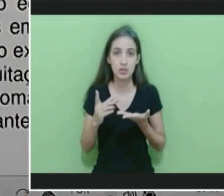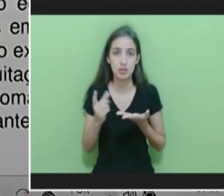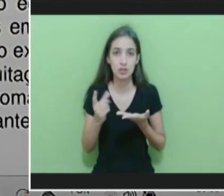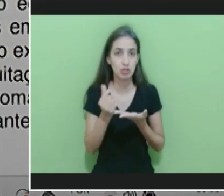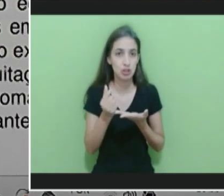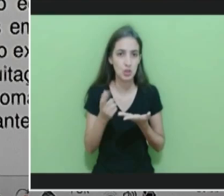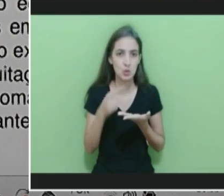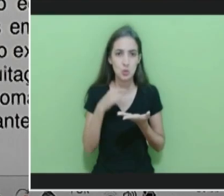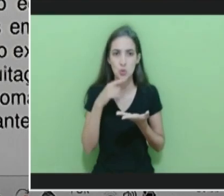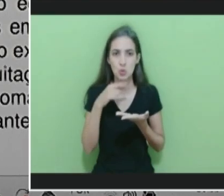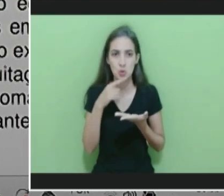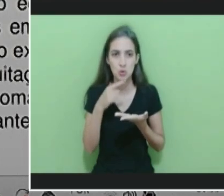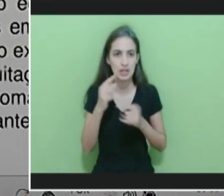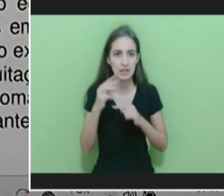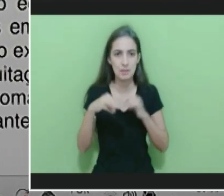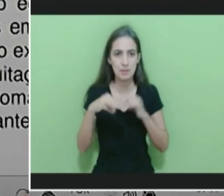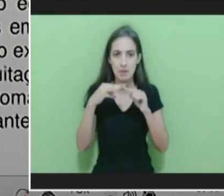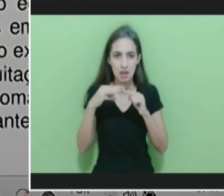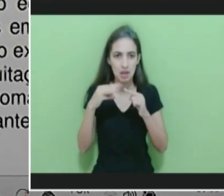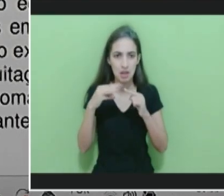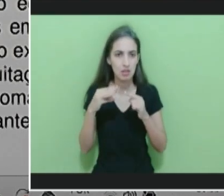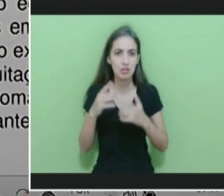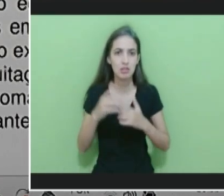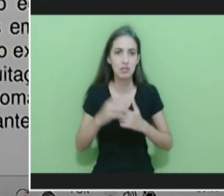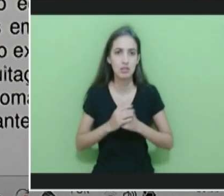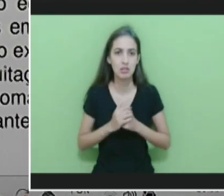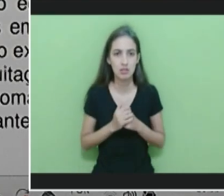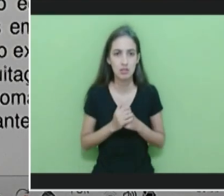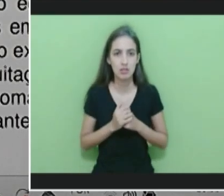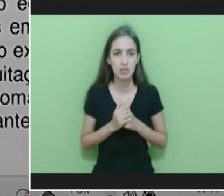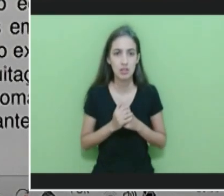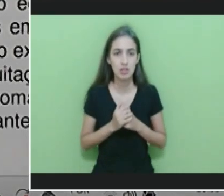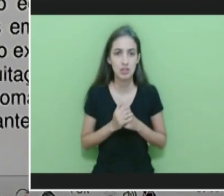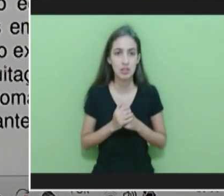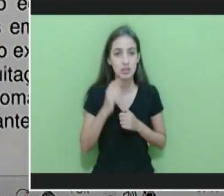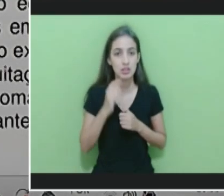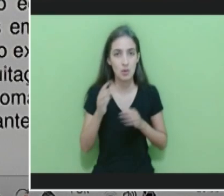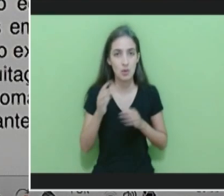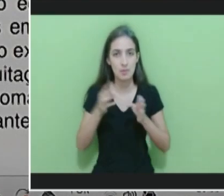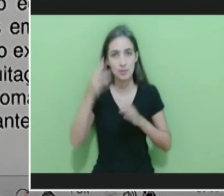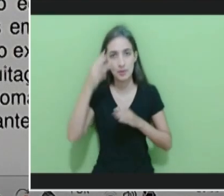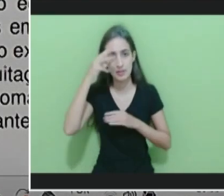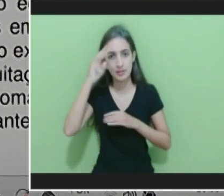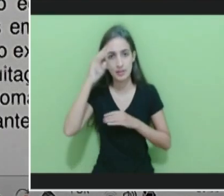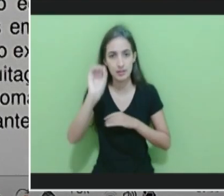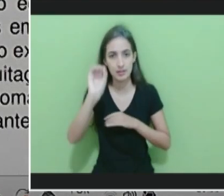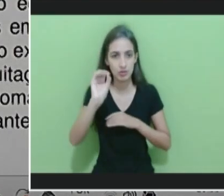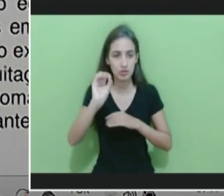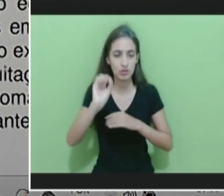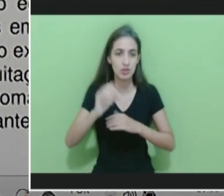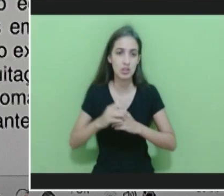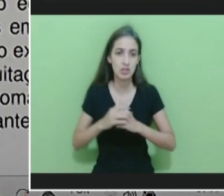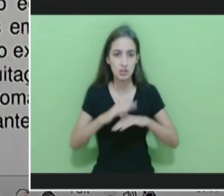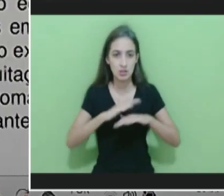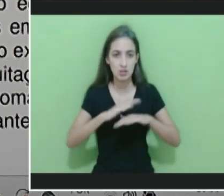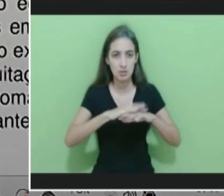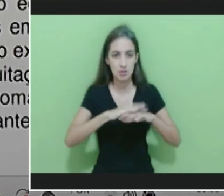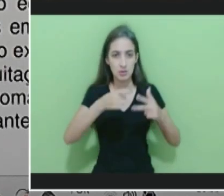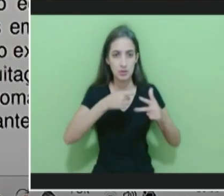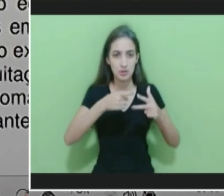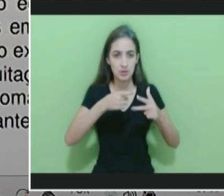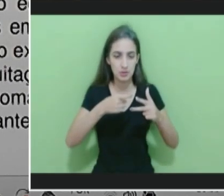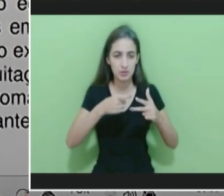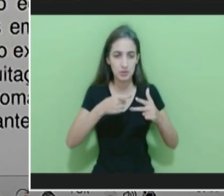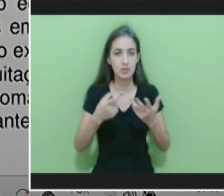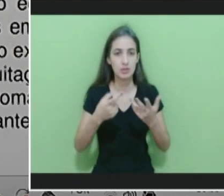das metas de resultado primário, nos 30 dias subsequentes, mediante ato próprio do Executivo, serão estabelecidas